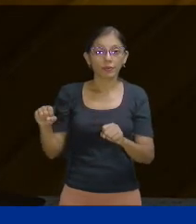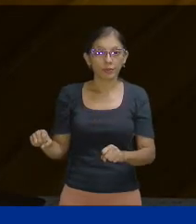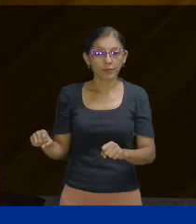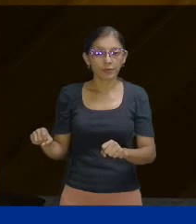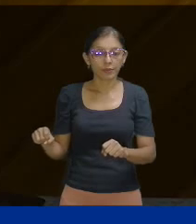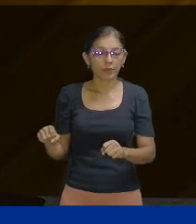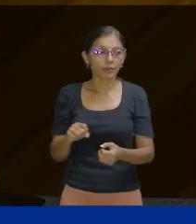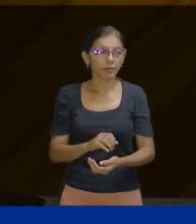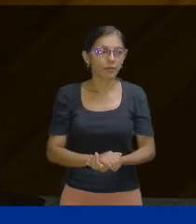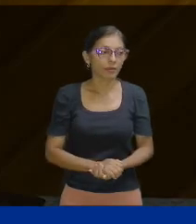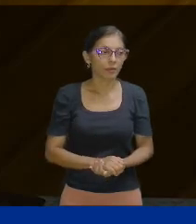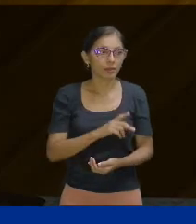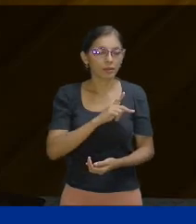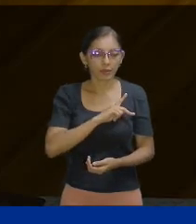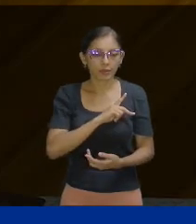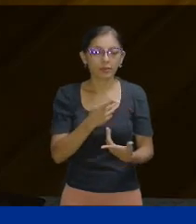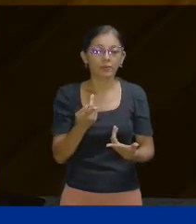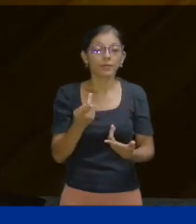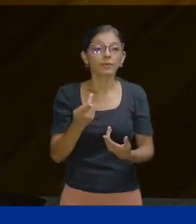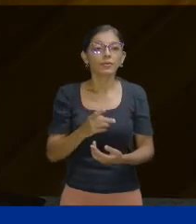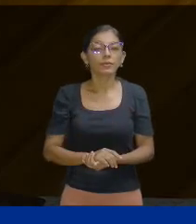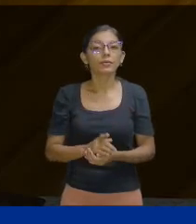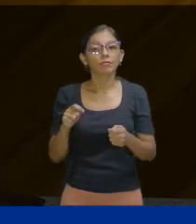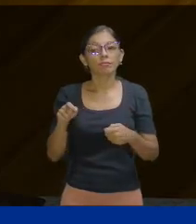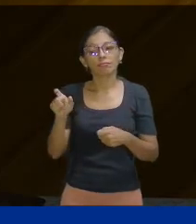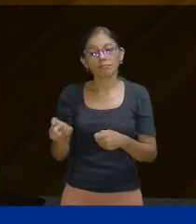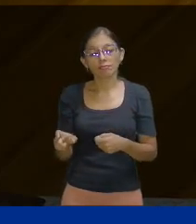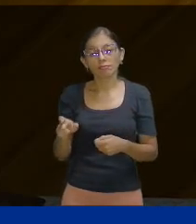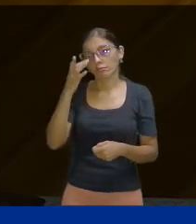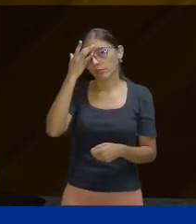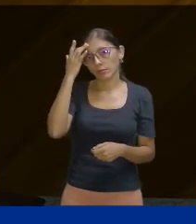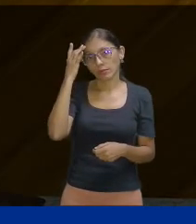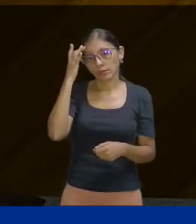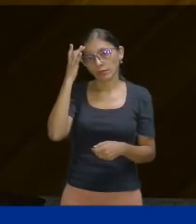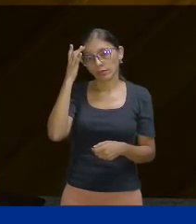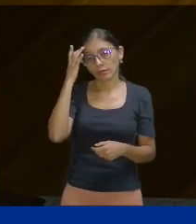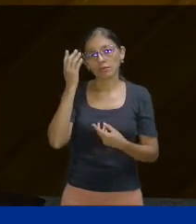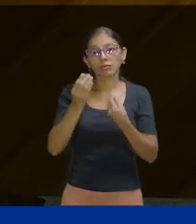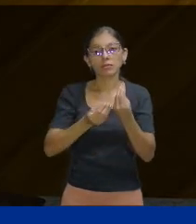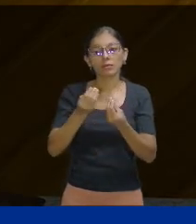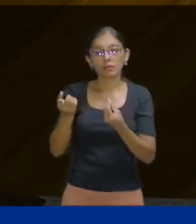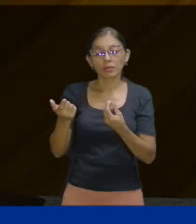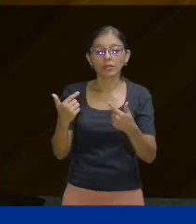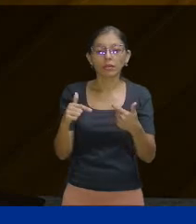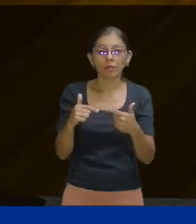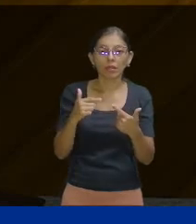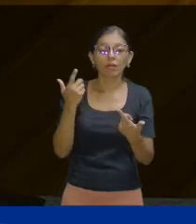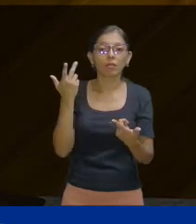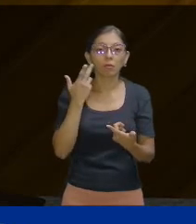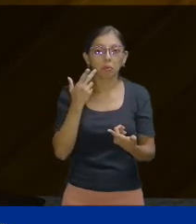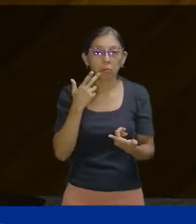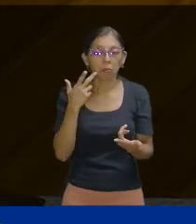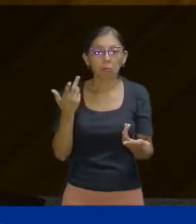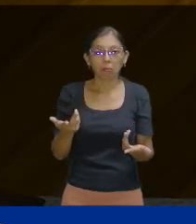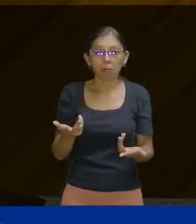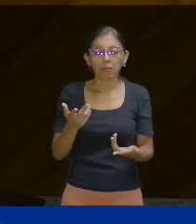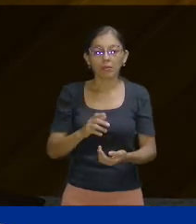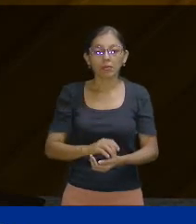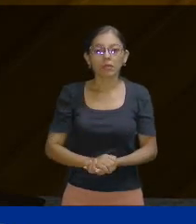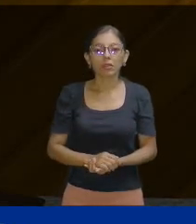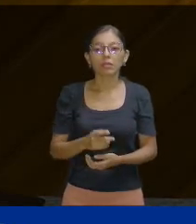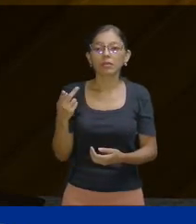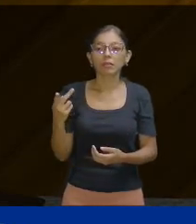de fé pública. E isso significa que, por ser dotado de fé pública, o ato praticado pelo servidor